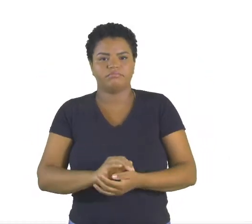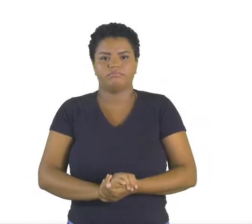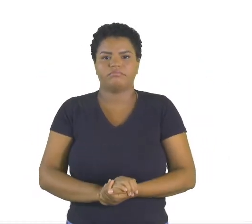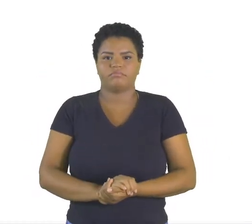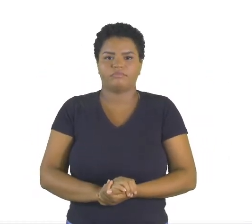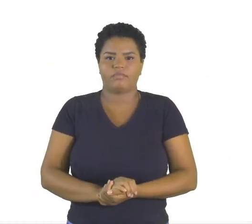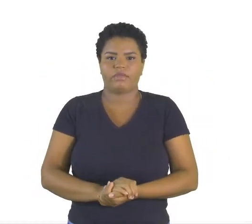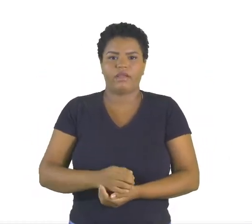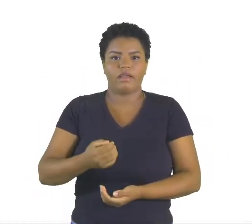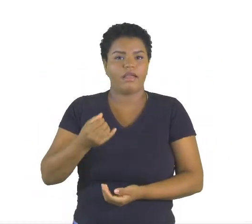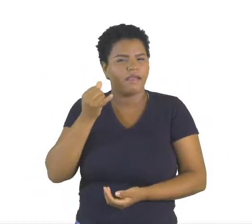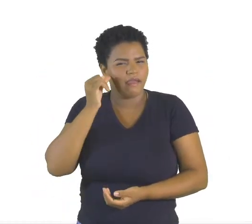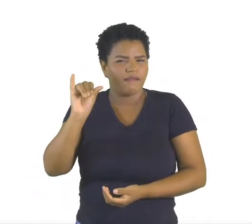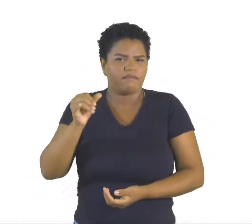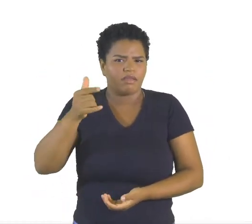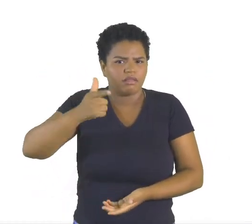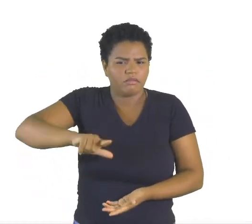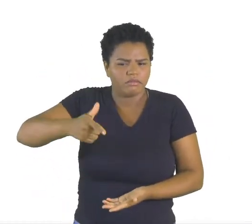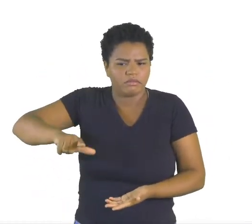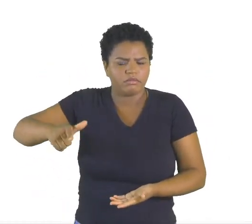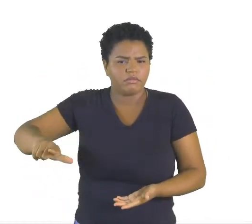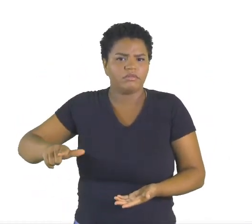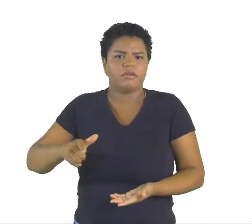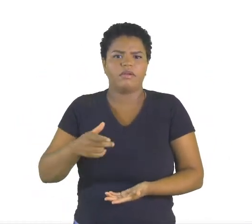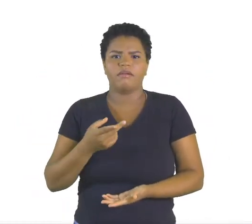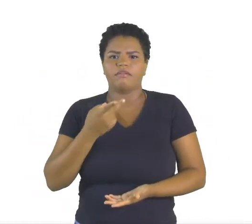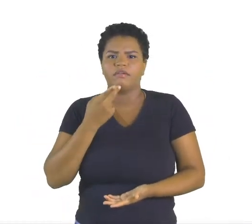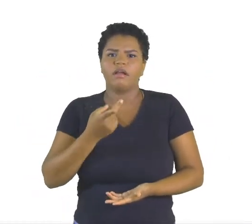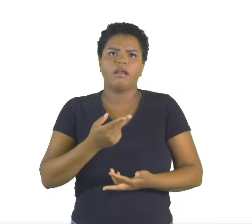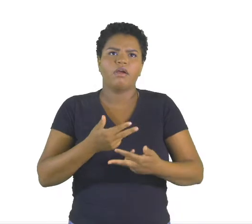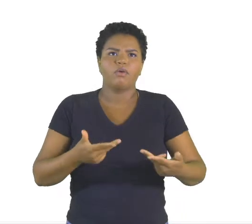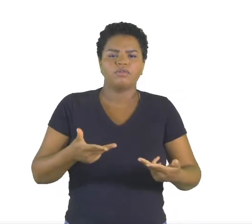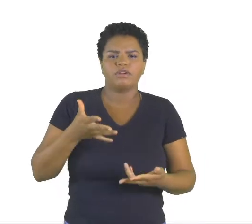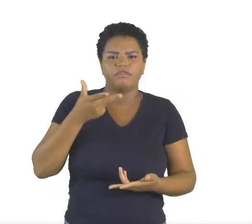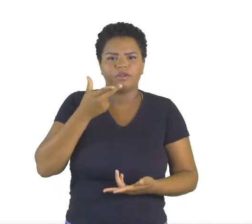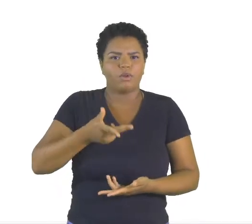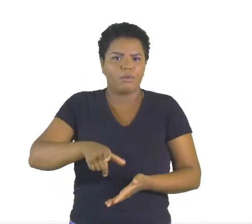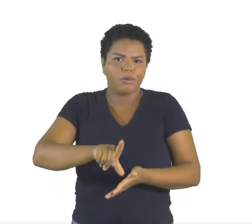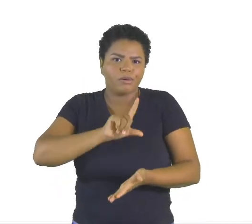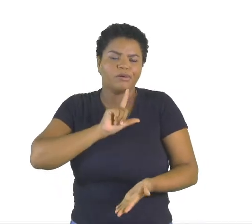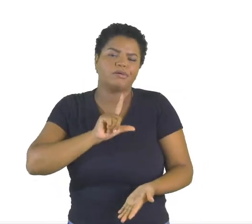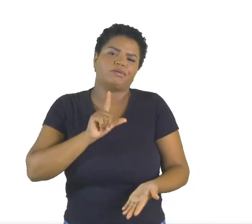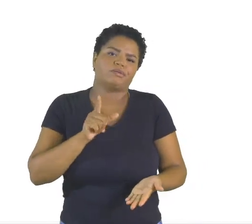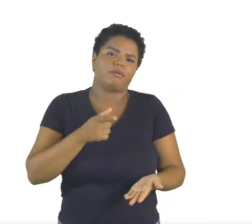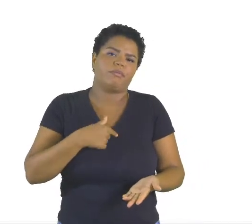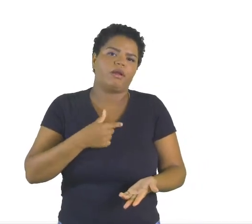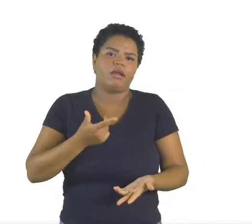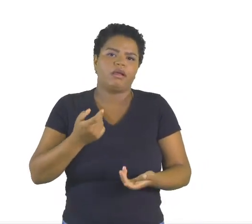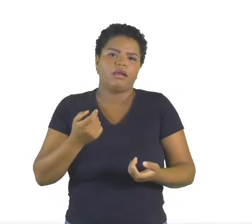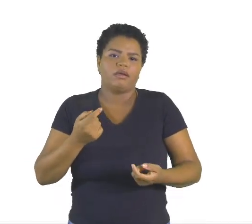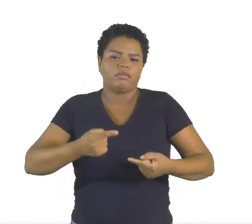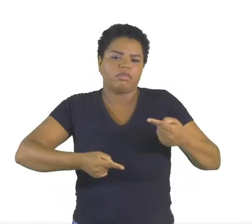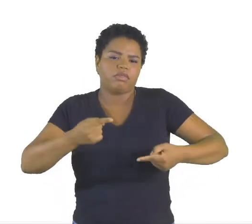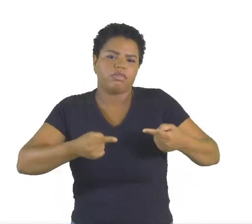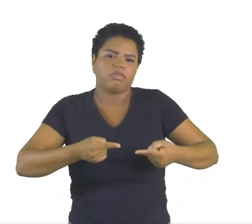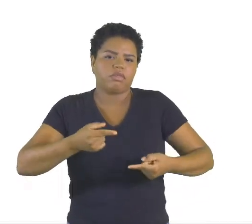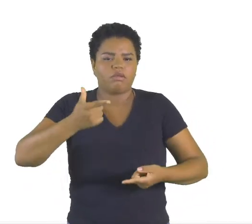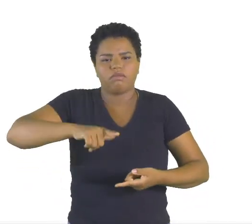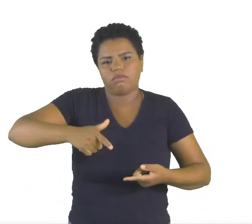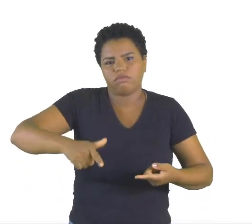repetir as ideias ou argumentos já expostos, para que o debate não fique repetitivo, cansativo. Respeitar as